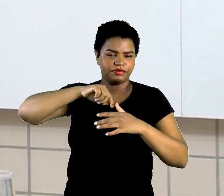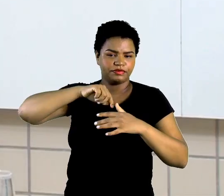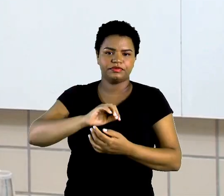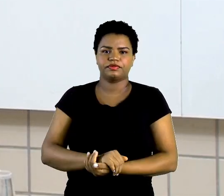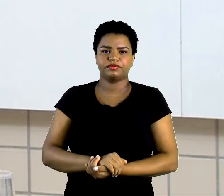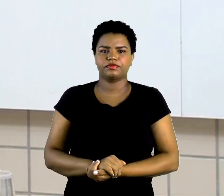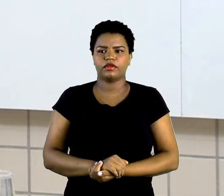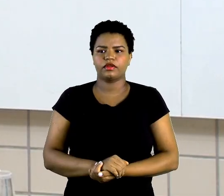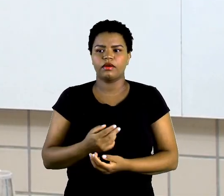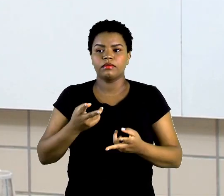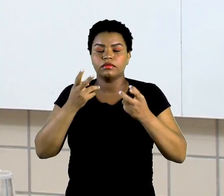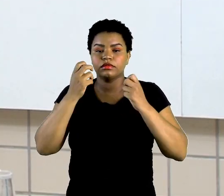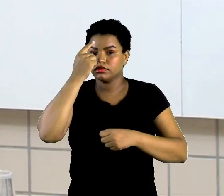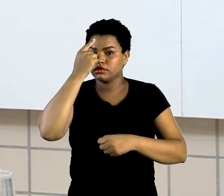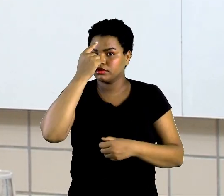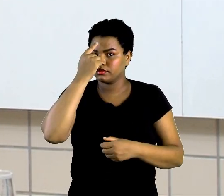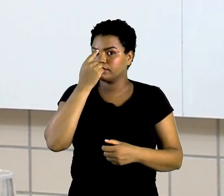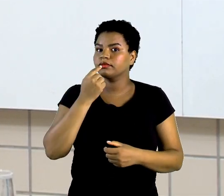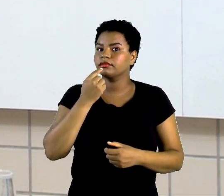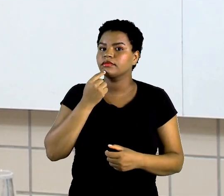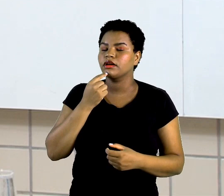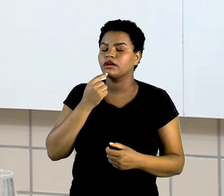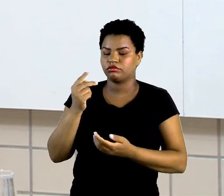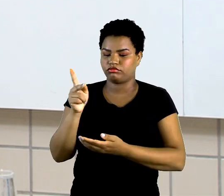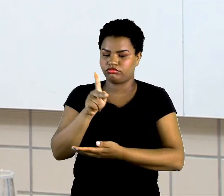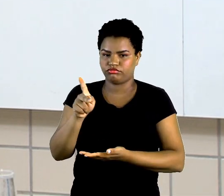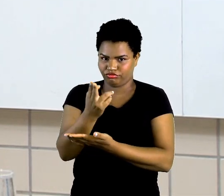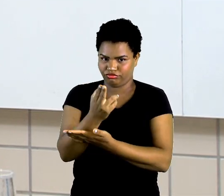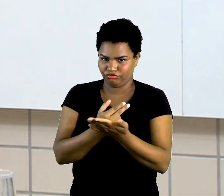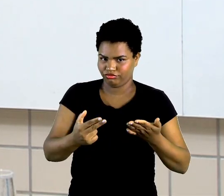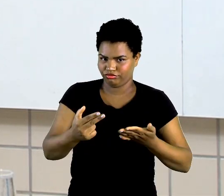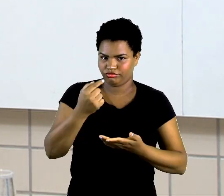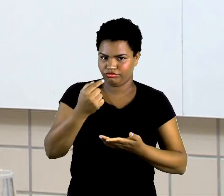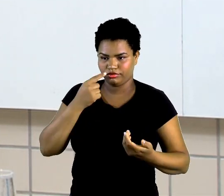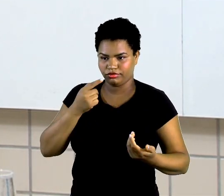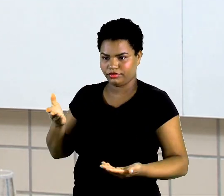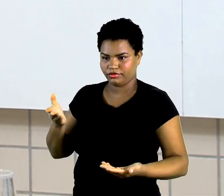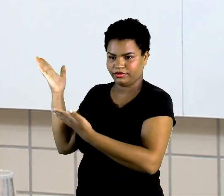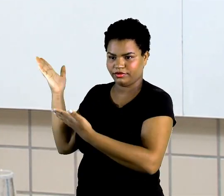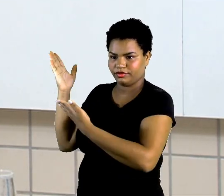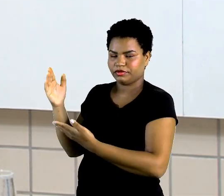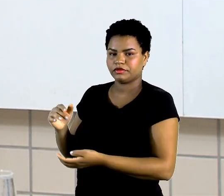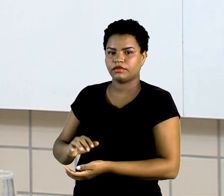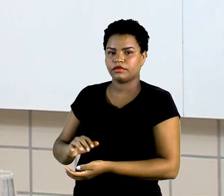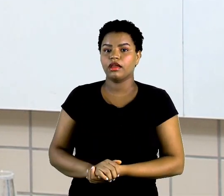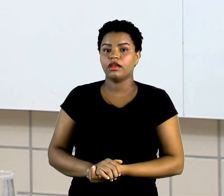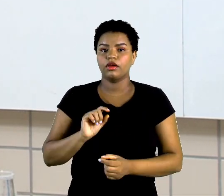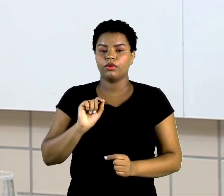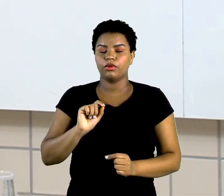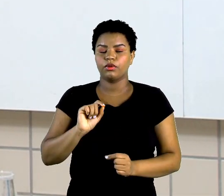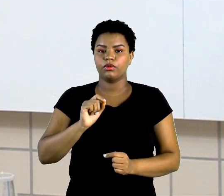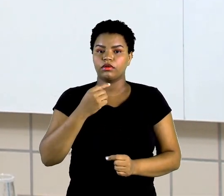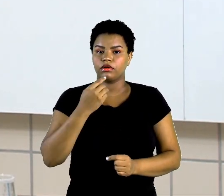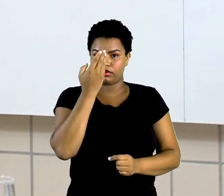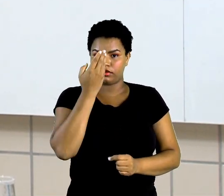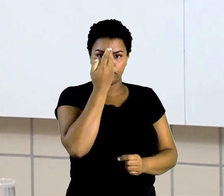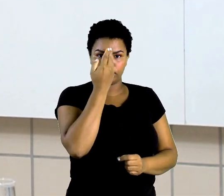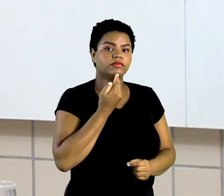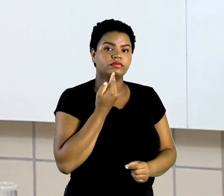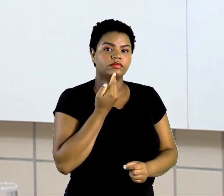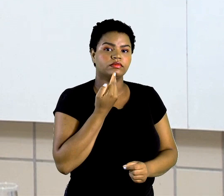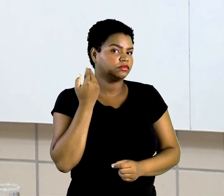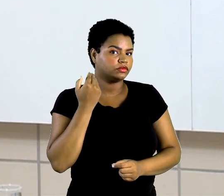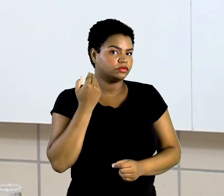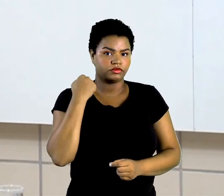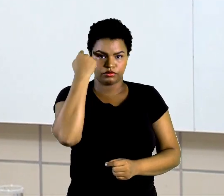fez aqui de um lado do nosso rosto. Quando eu estou falando de um lado do nosso